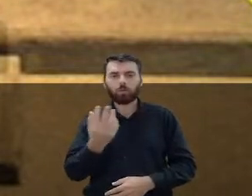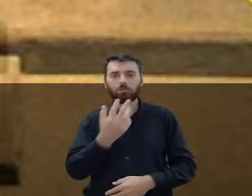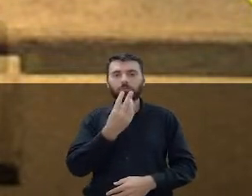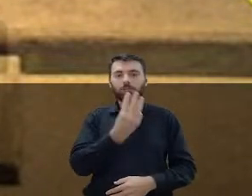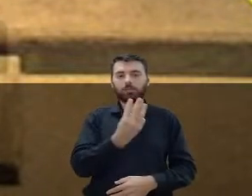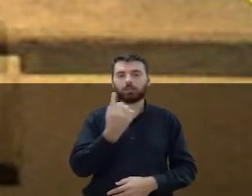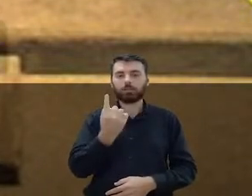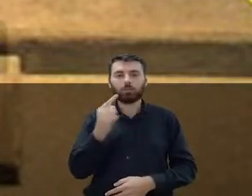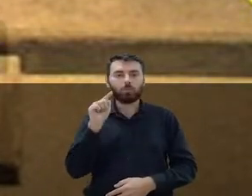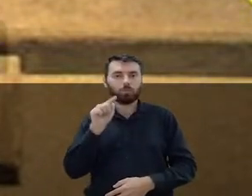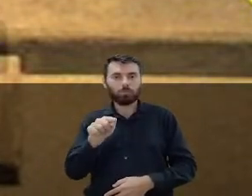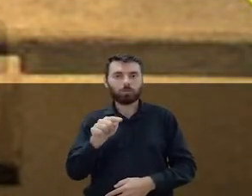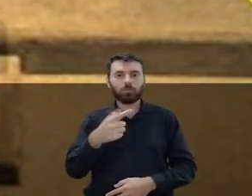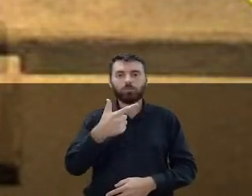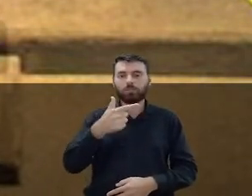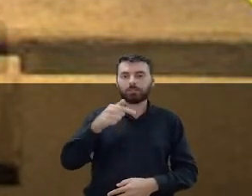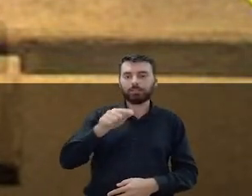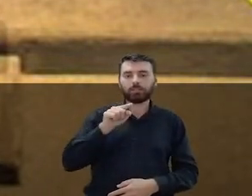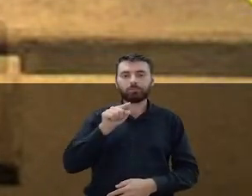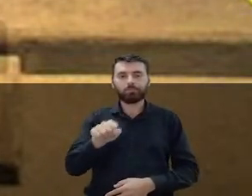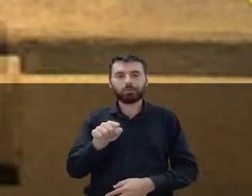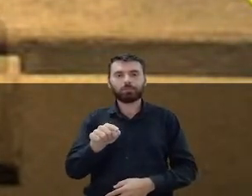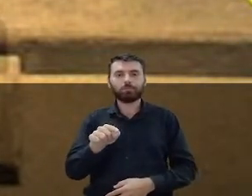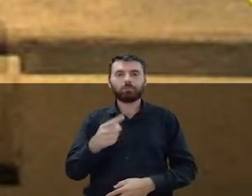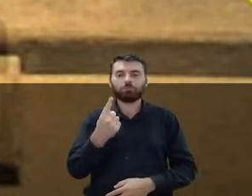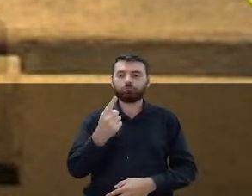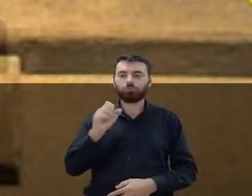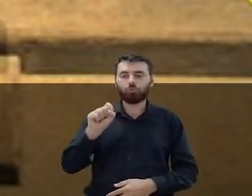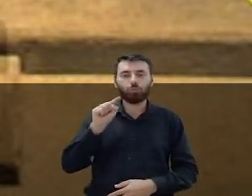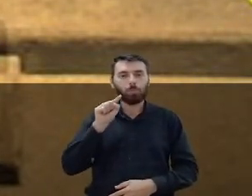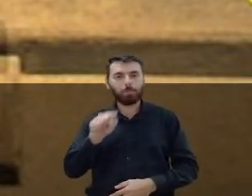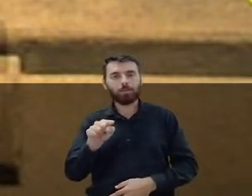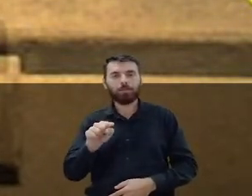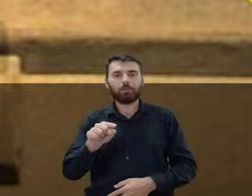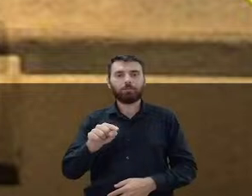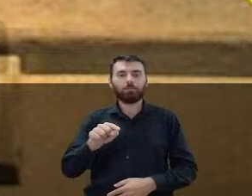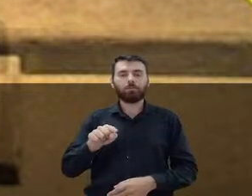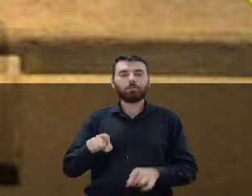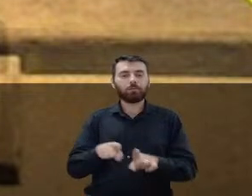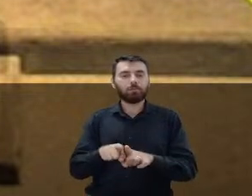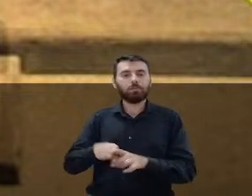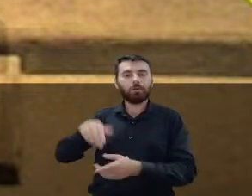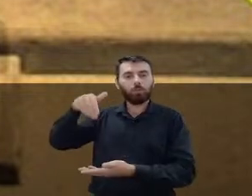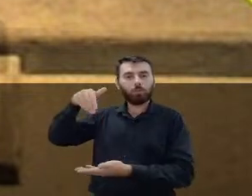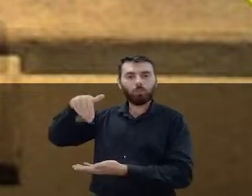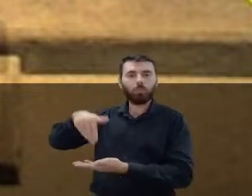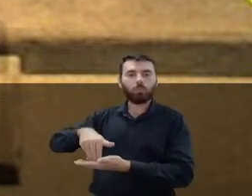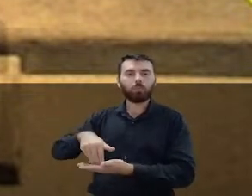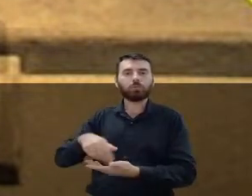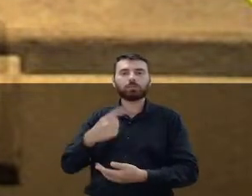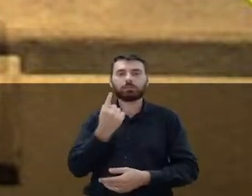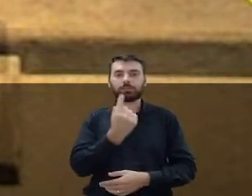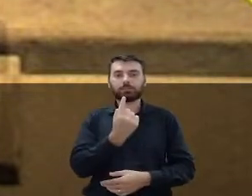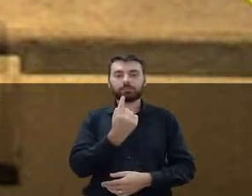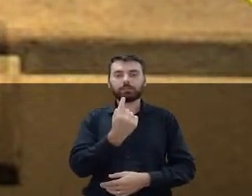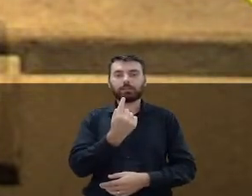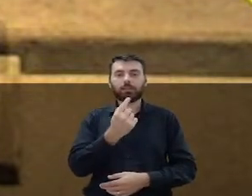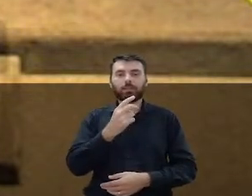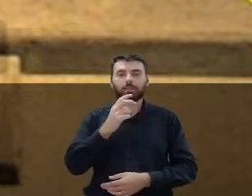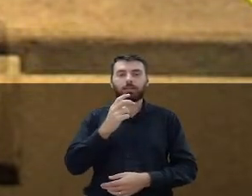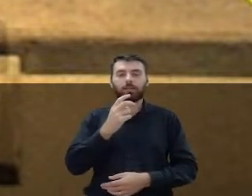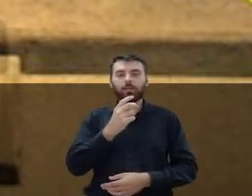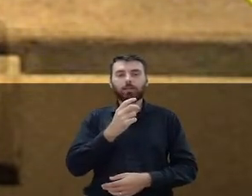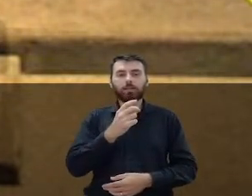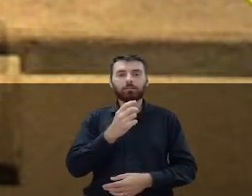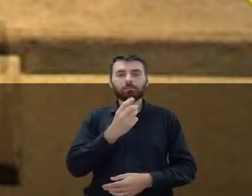mil, 18, 24, 25, 23, e nos últimos meses de 5.500, 7.300. Então, em